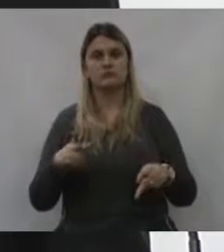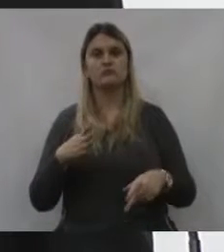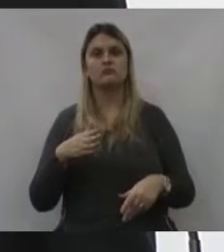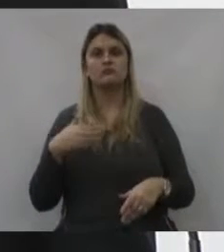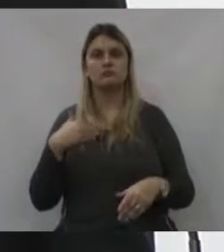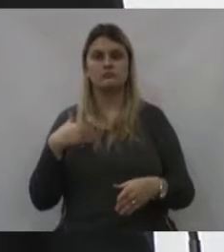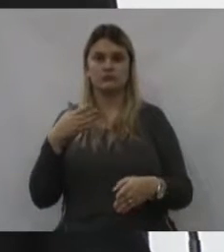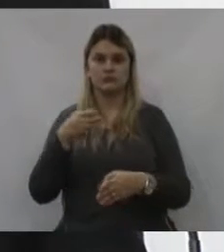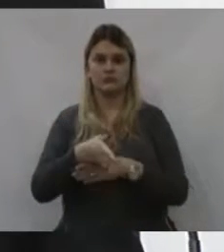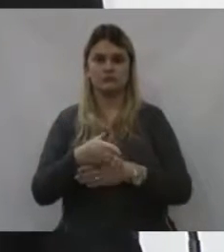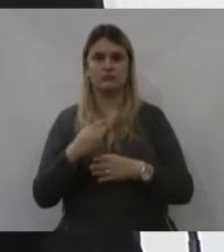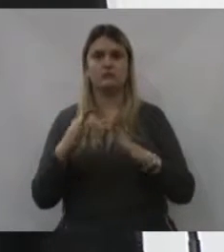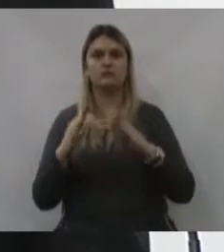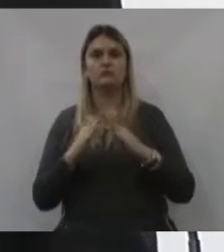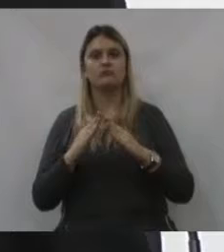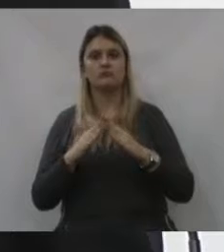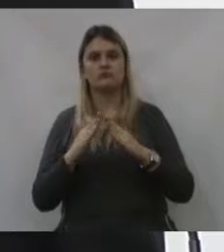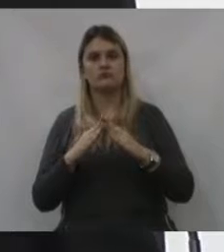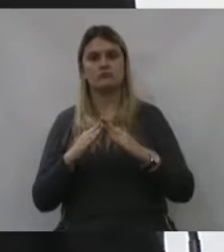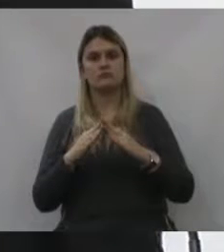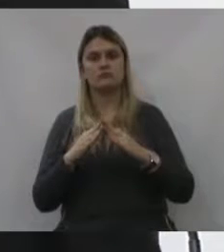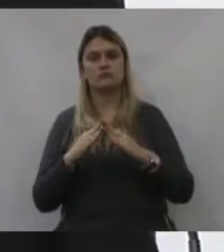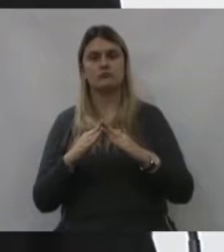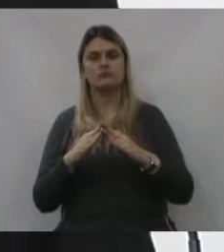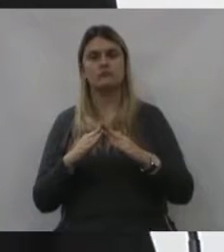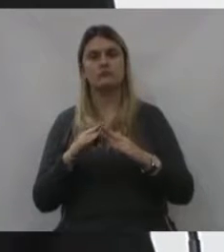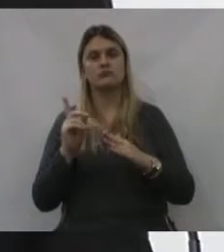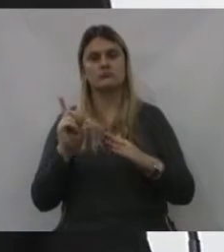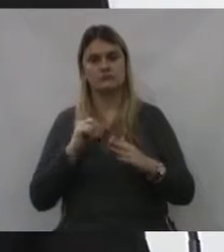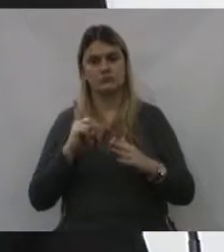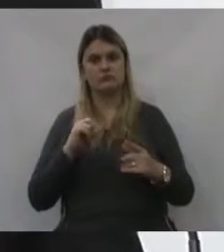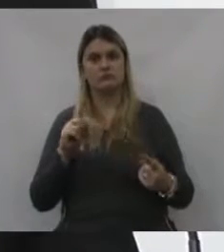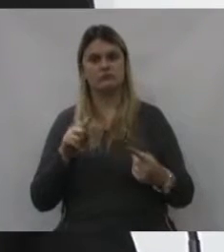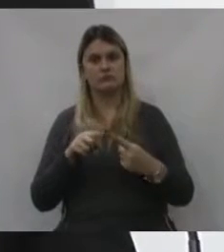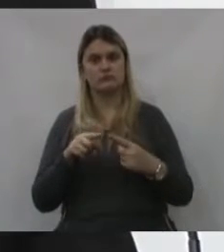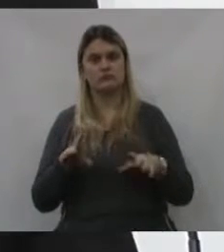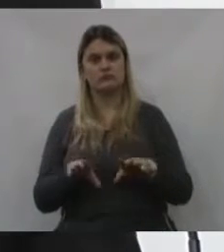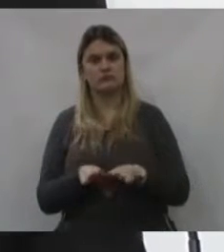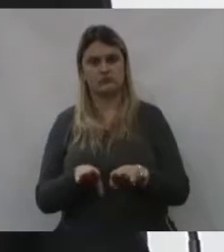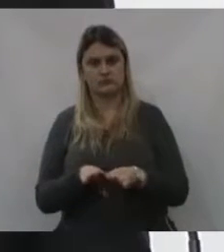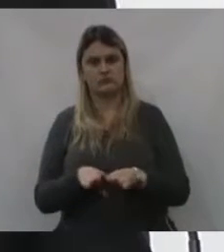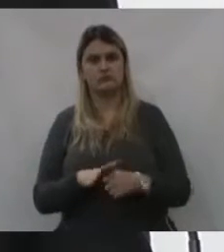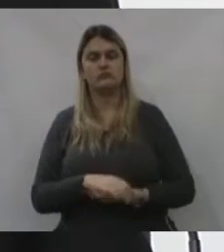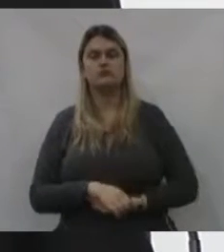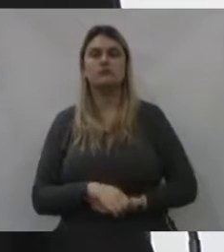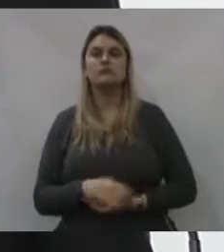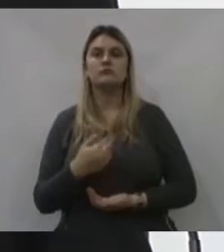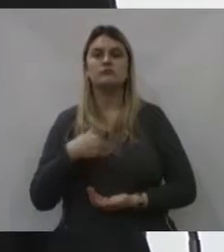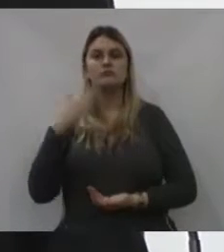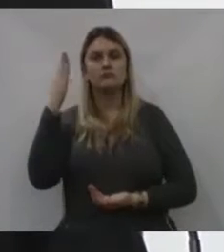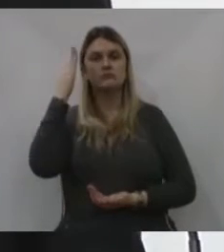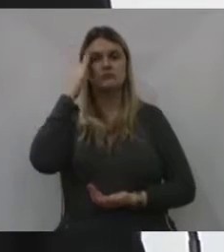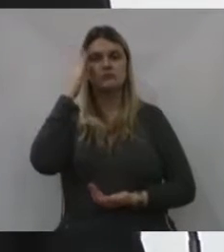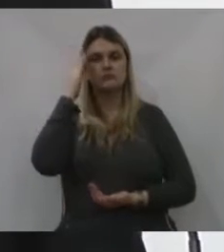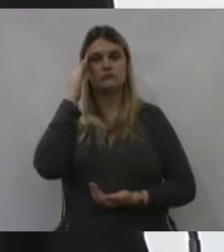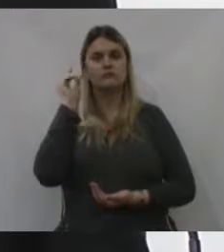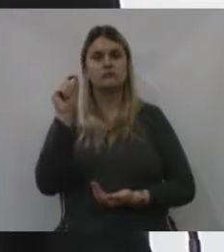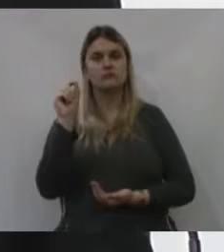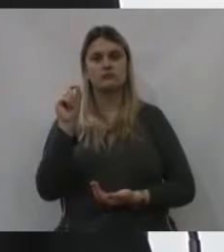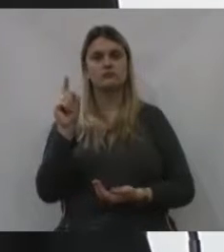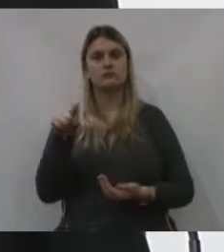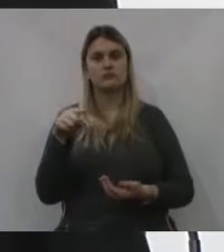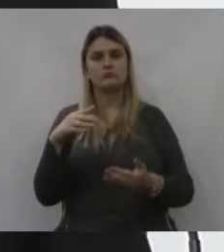população. E a minha vinda a esta casa é com esse objetivo também. Eu entendo